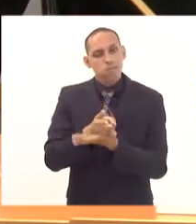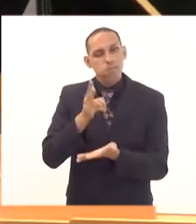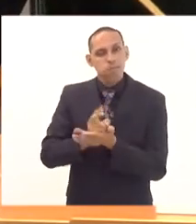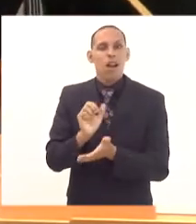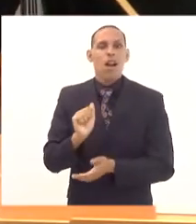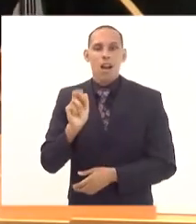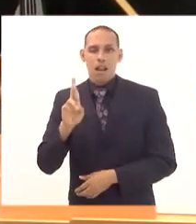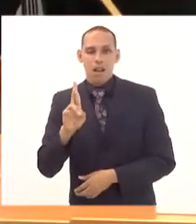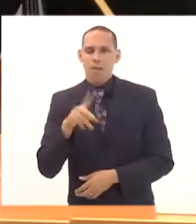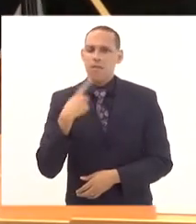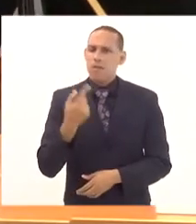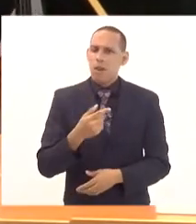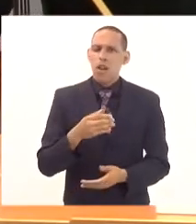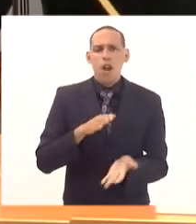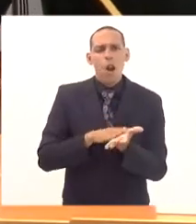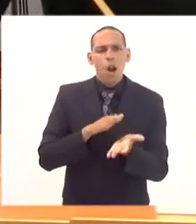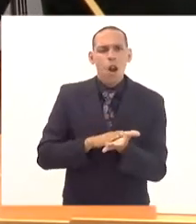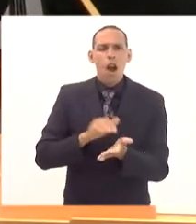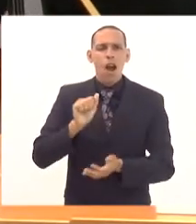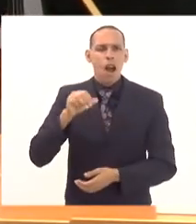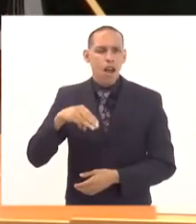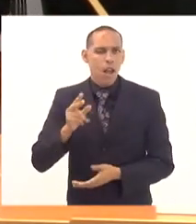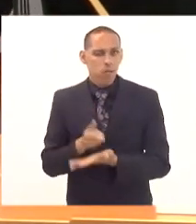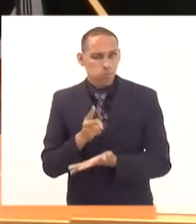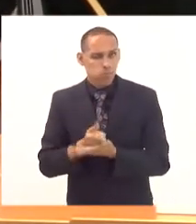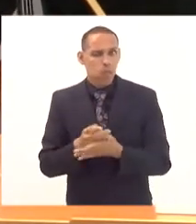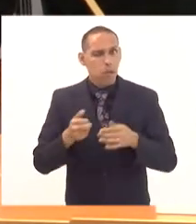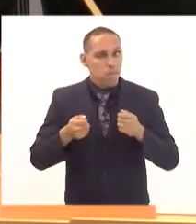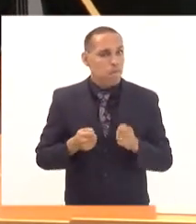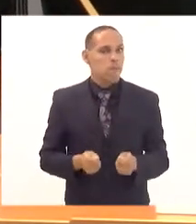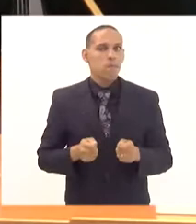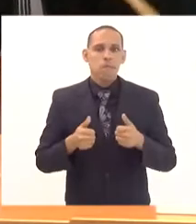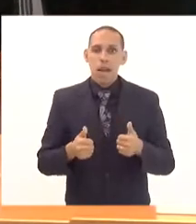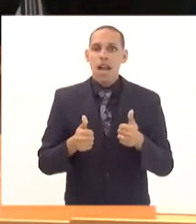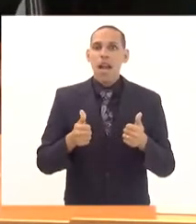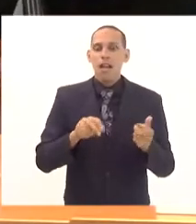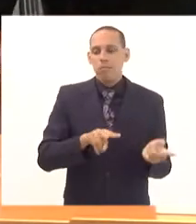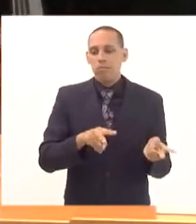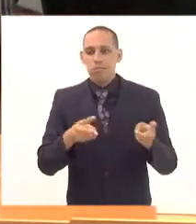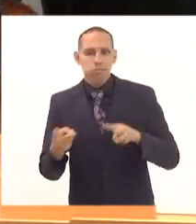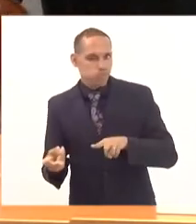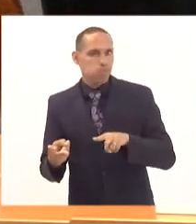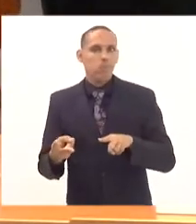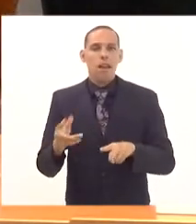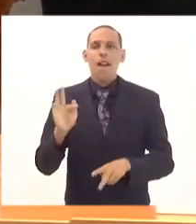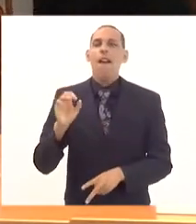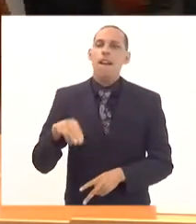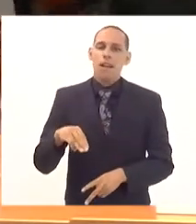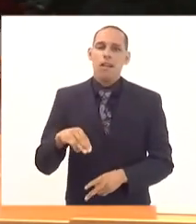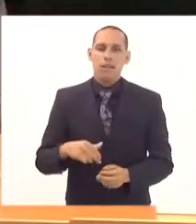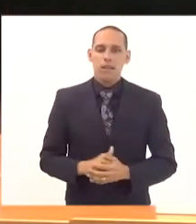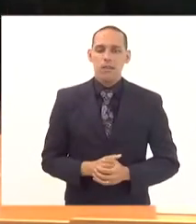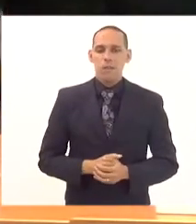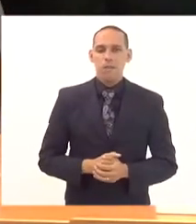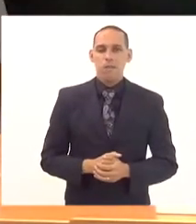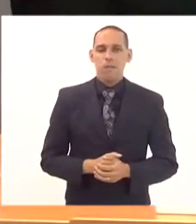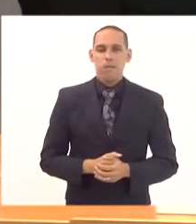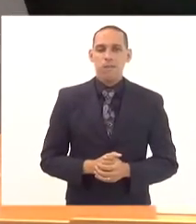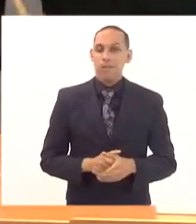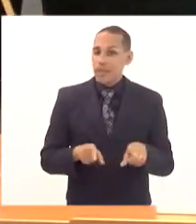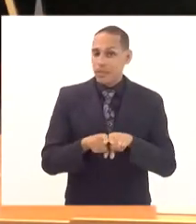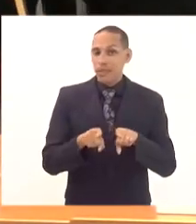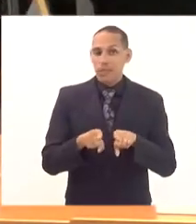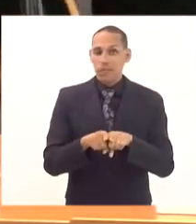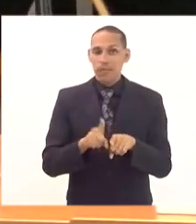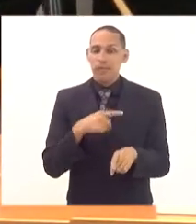manutenção delas na faixa m com potência adequada até que seja feita a migração plena para a faixa FM e